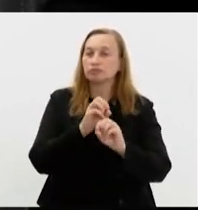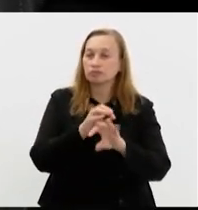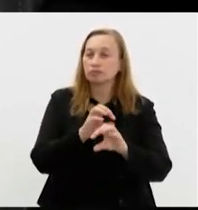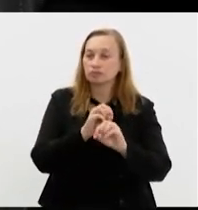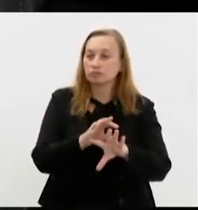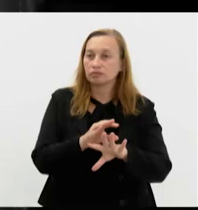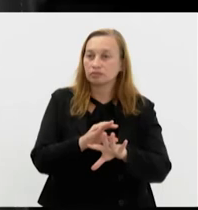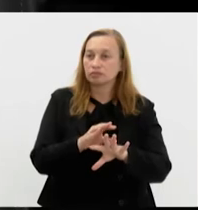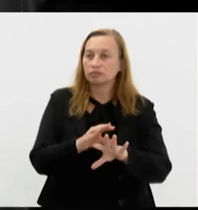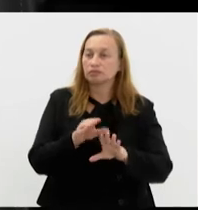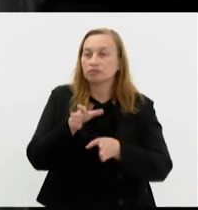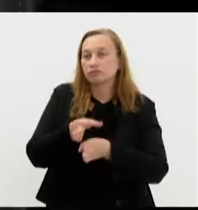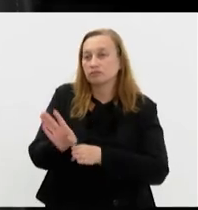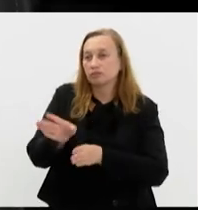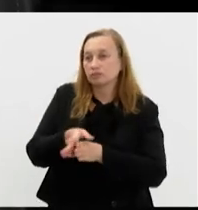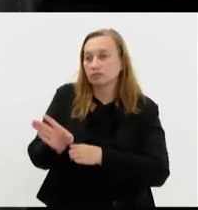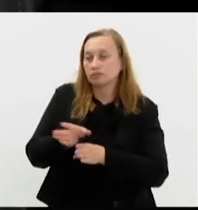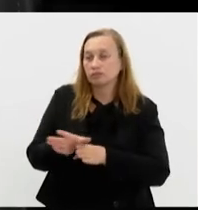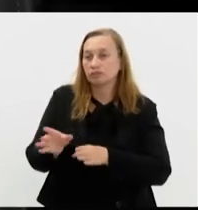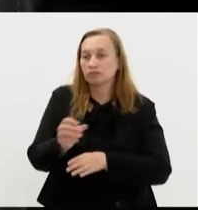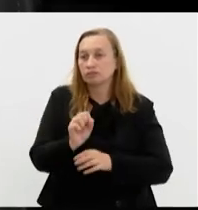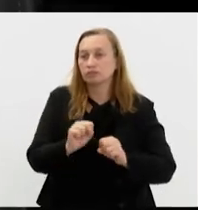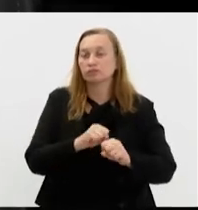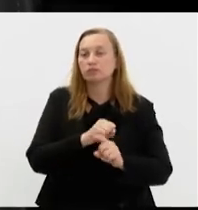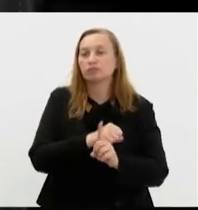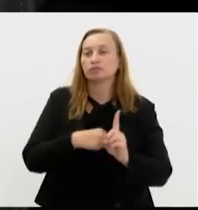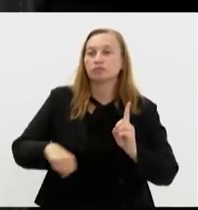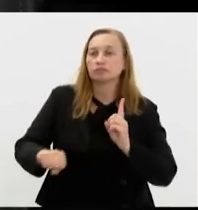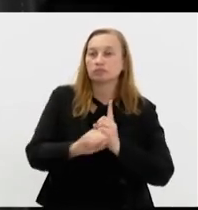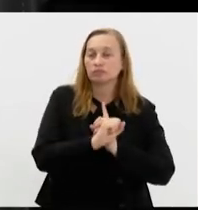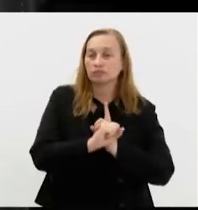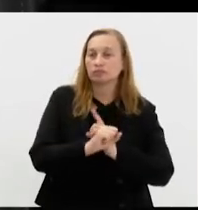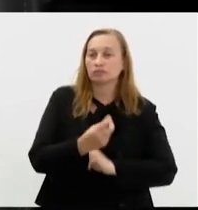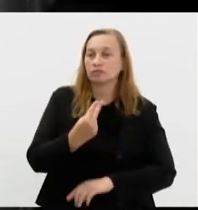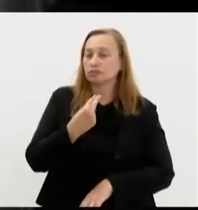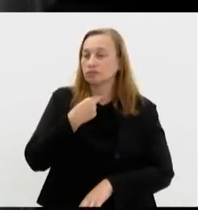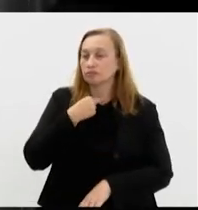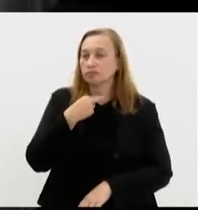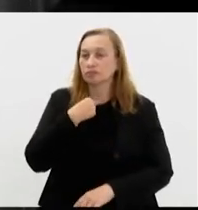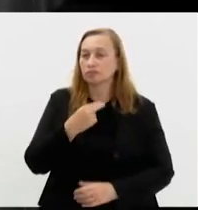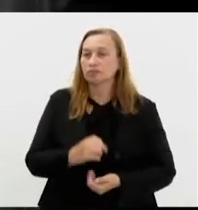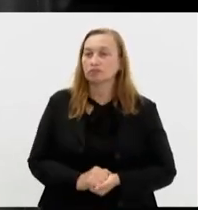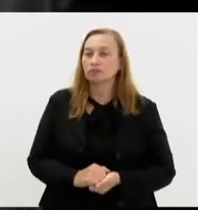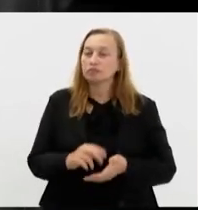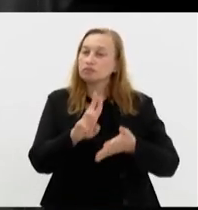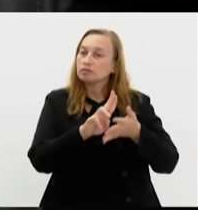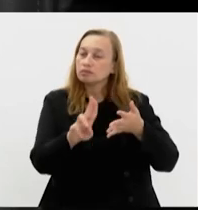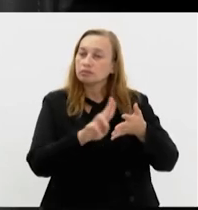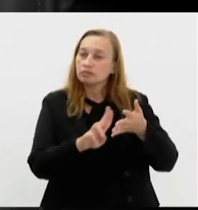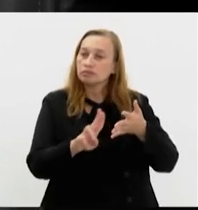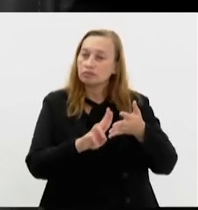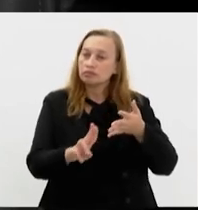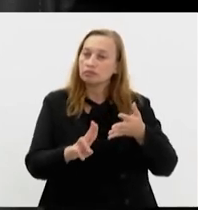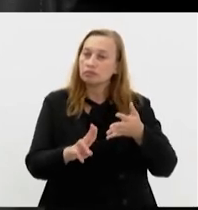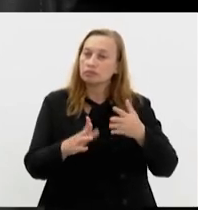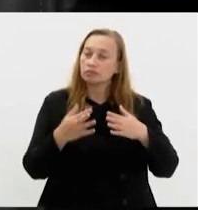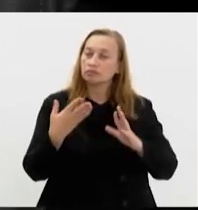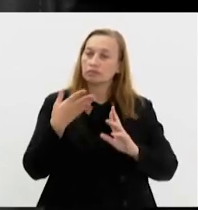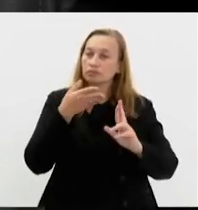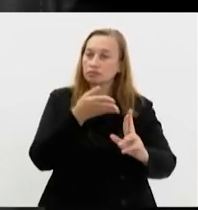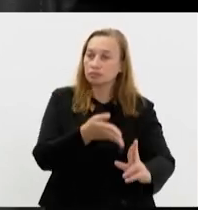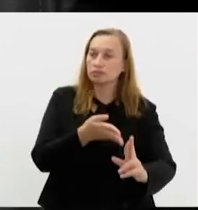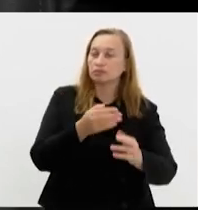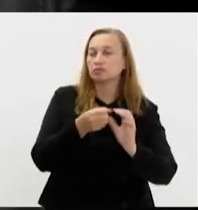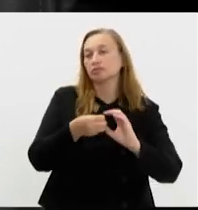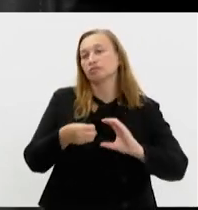ou de orientação social dela não podendo constar nomes símbolos ou imagens que